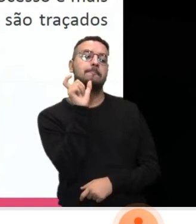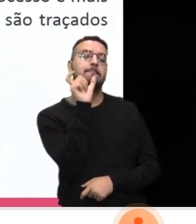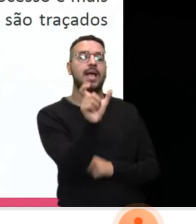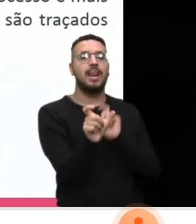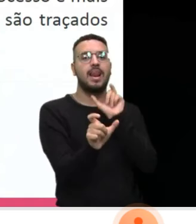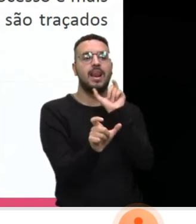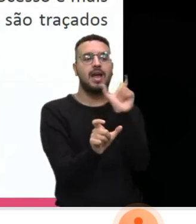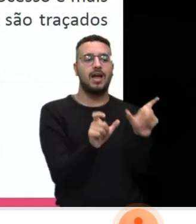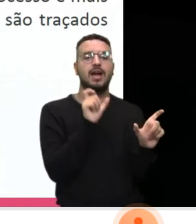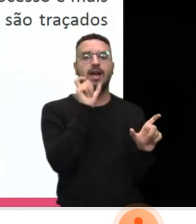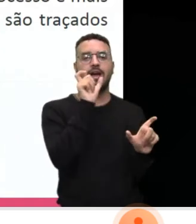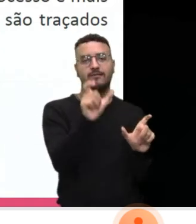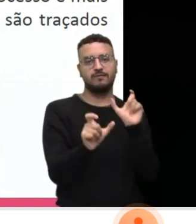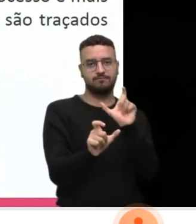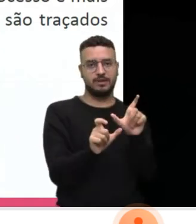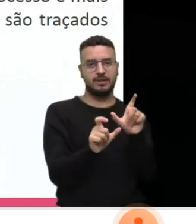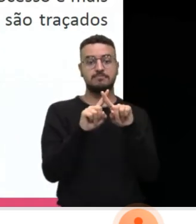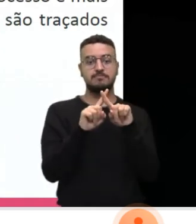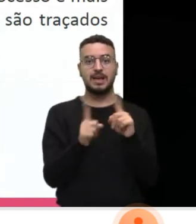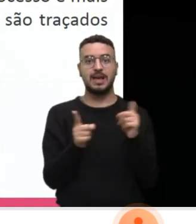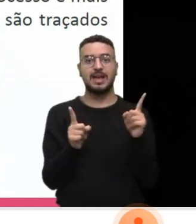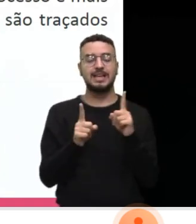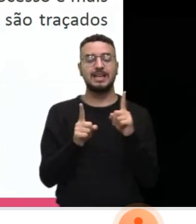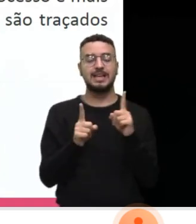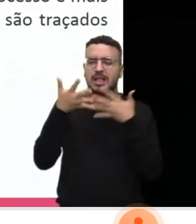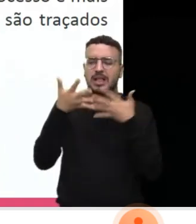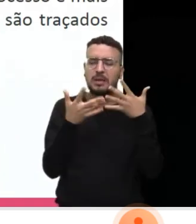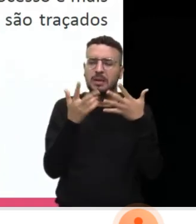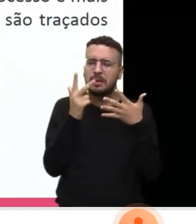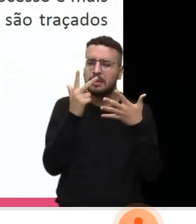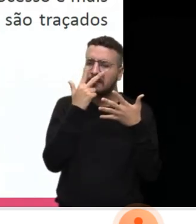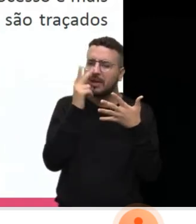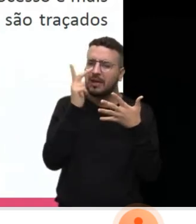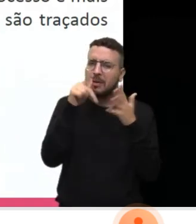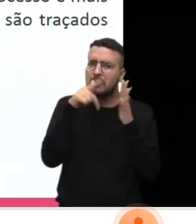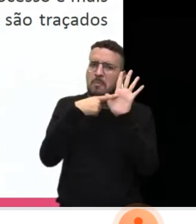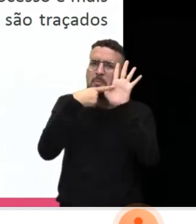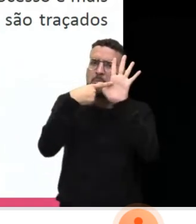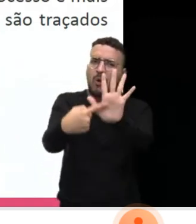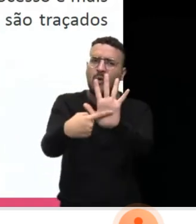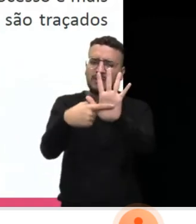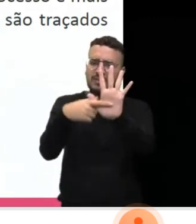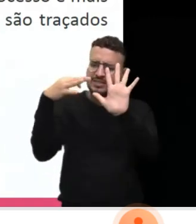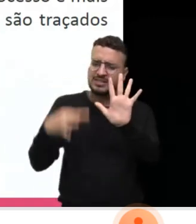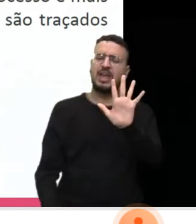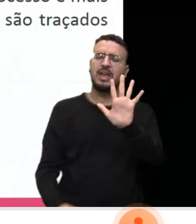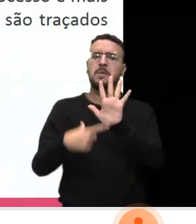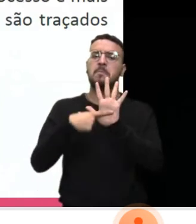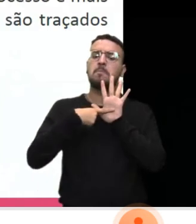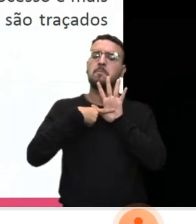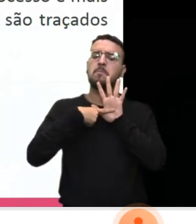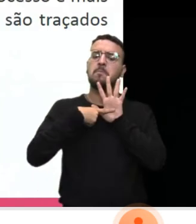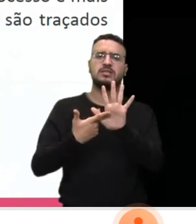esse processo ele é transparente, porque a gente vai mostrar, não é, essas